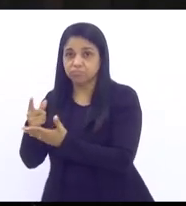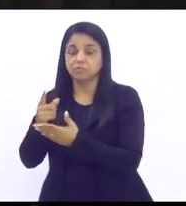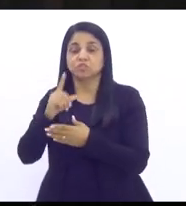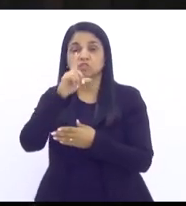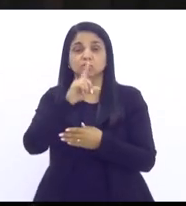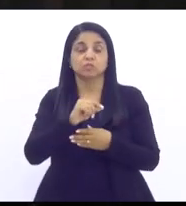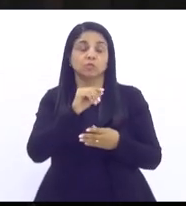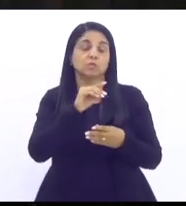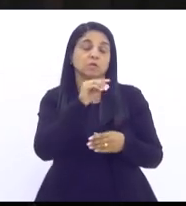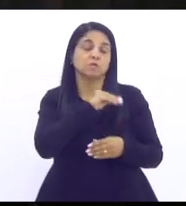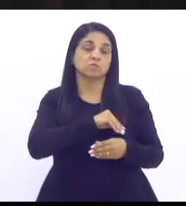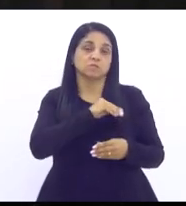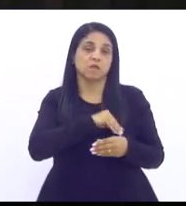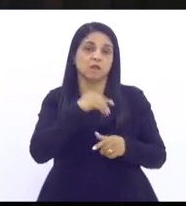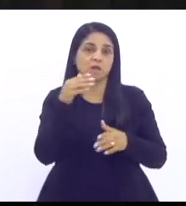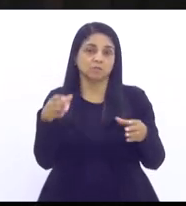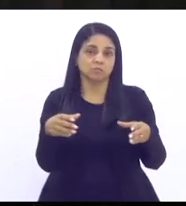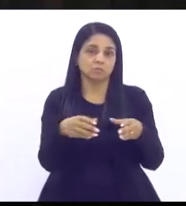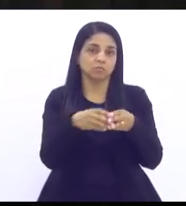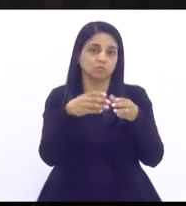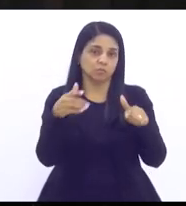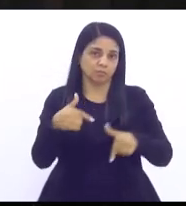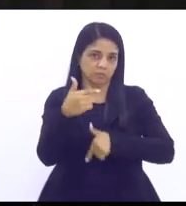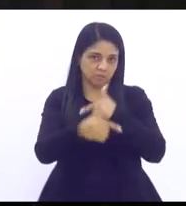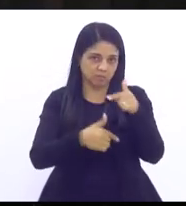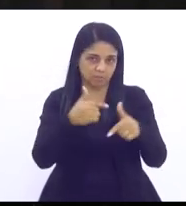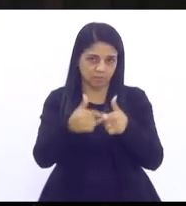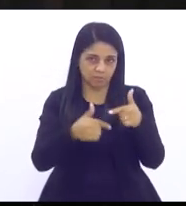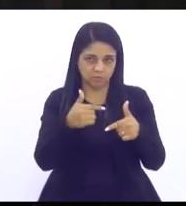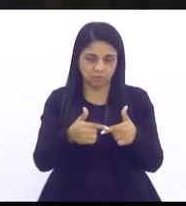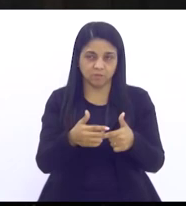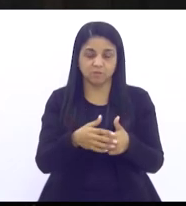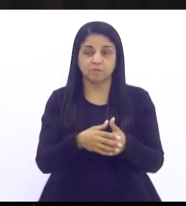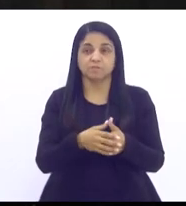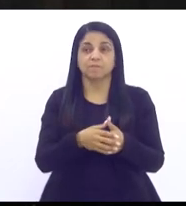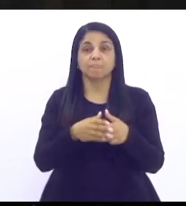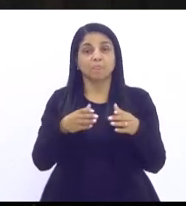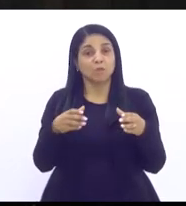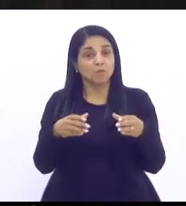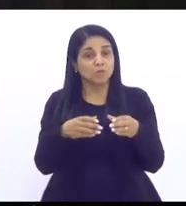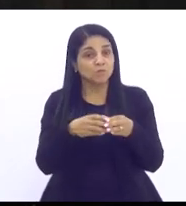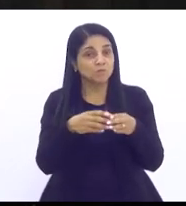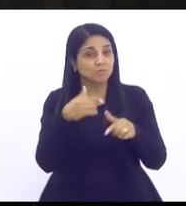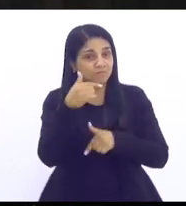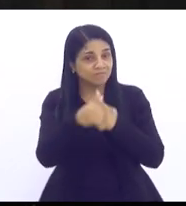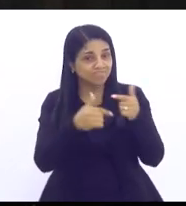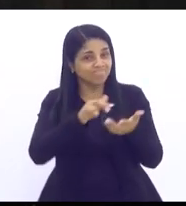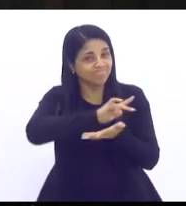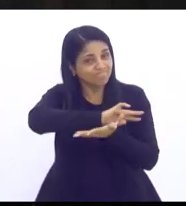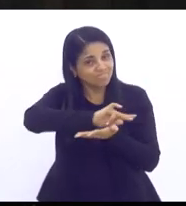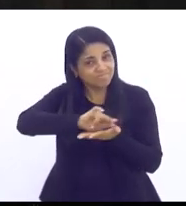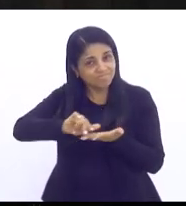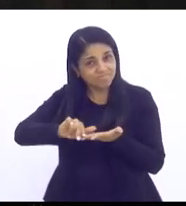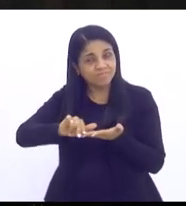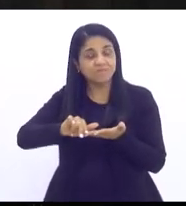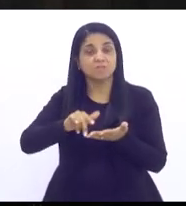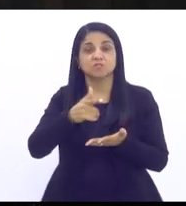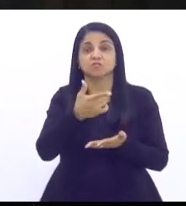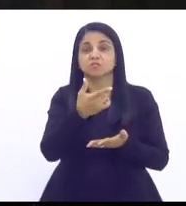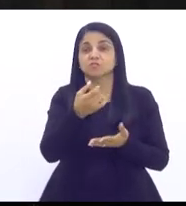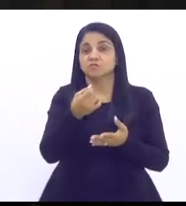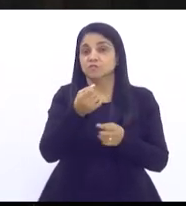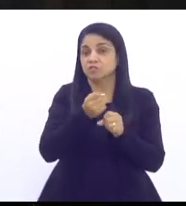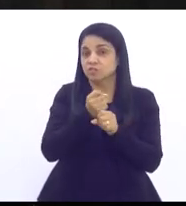salários da classe trabalhadora, corroía os salários da classe trabalhadora. Essa classe trabalhadora muito diversa, que nos últimos 20